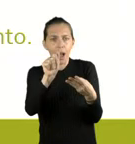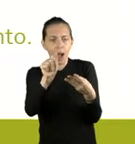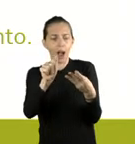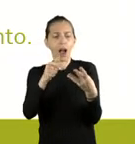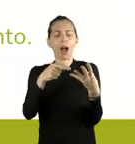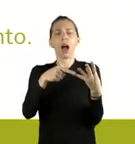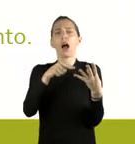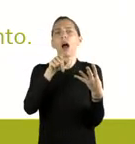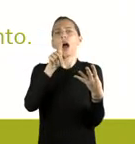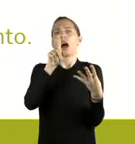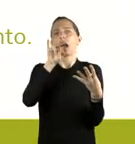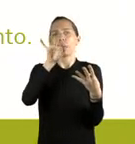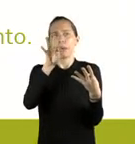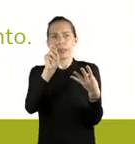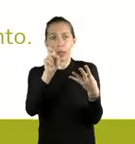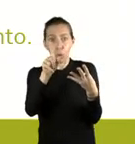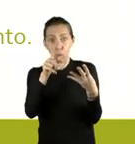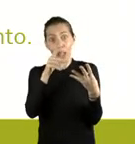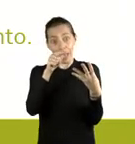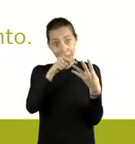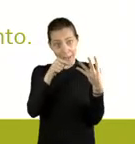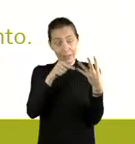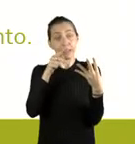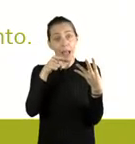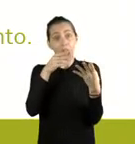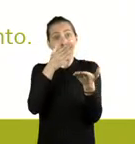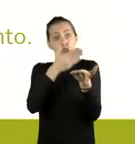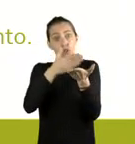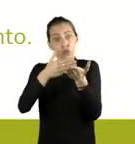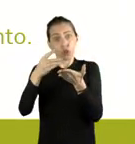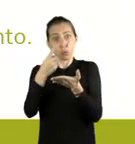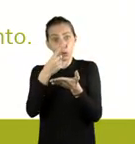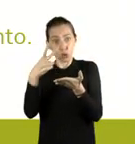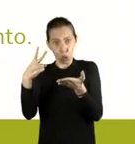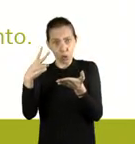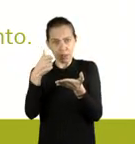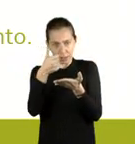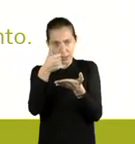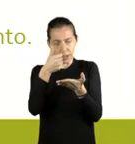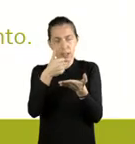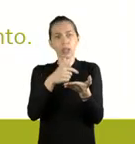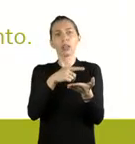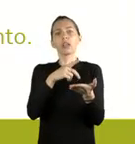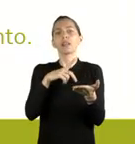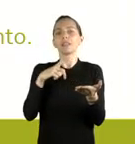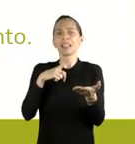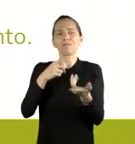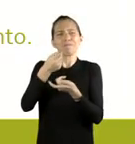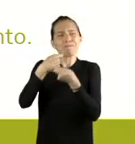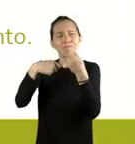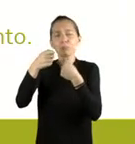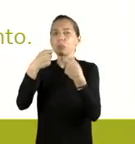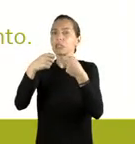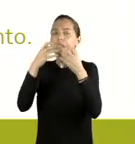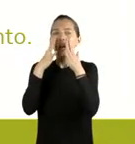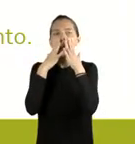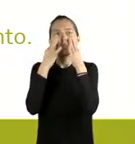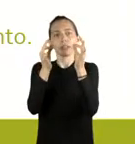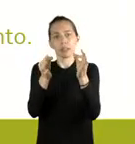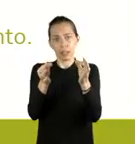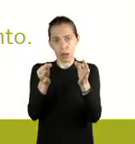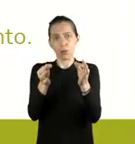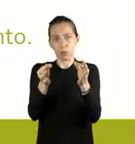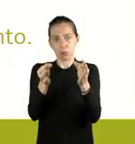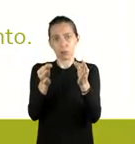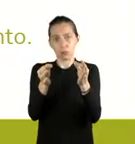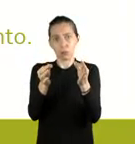IPTU dividido por 12, tudo bem planilhado, bem bonitinho. Tá? Então, é algo bastante interessante que